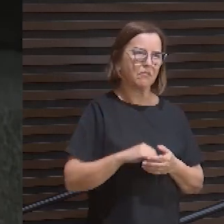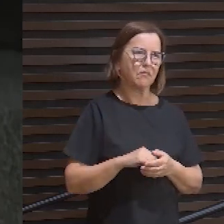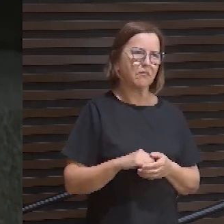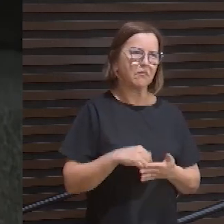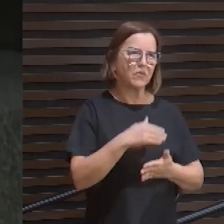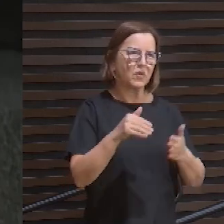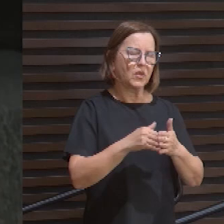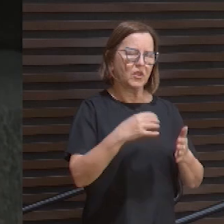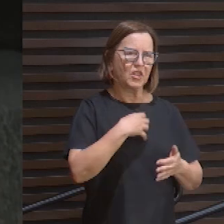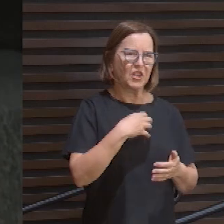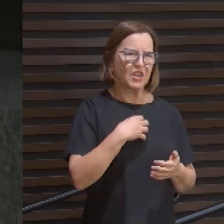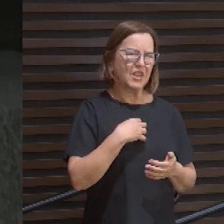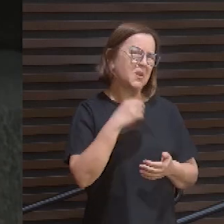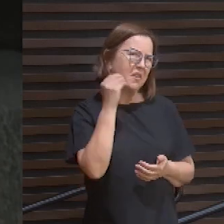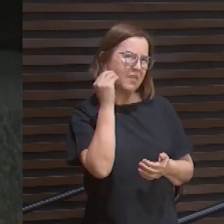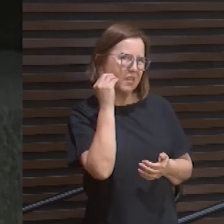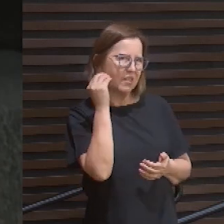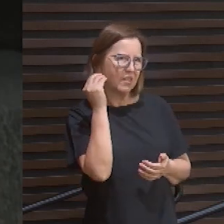tentativa de